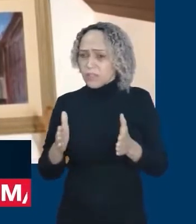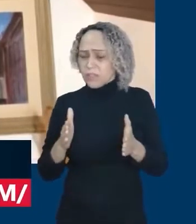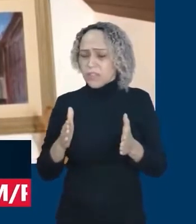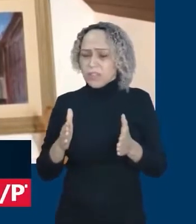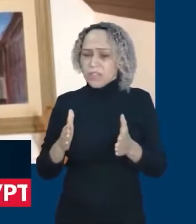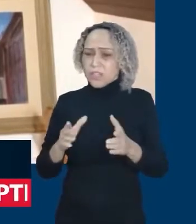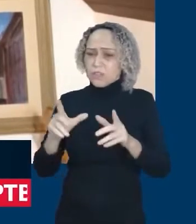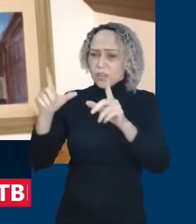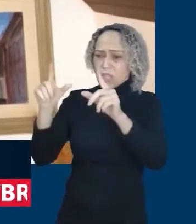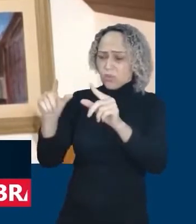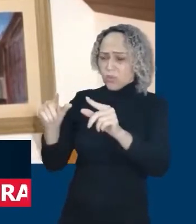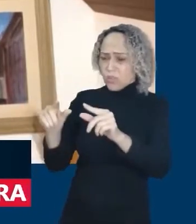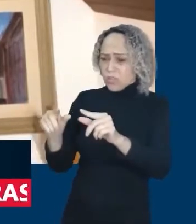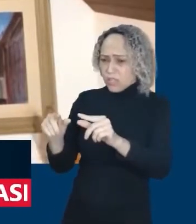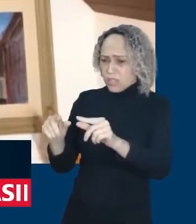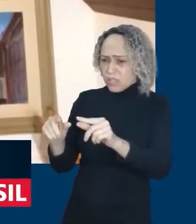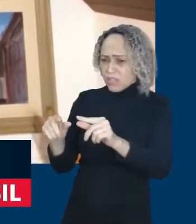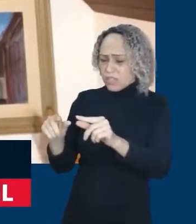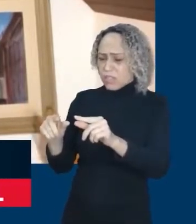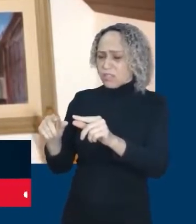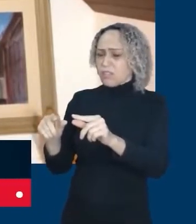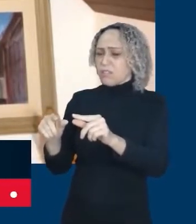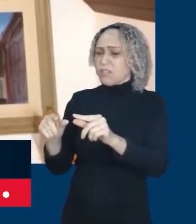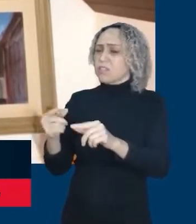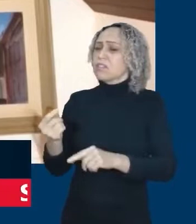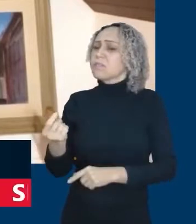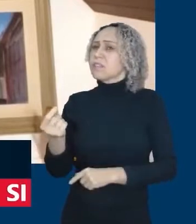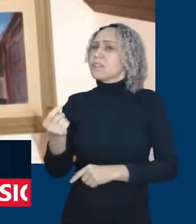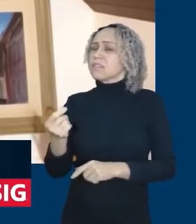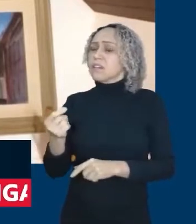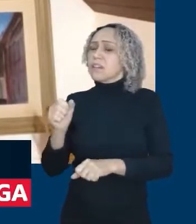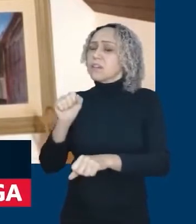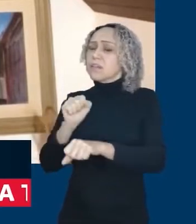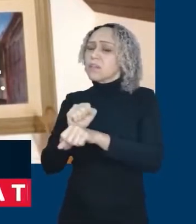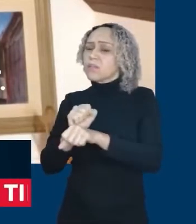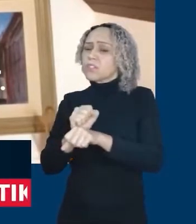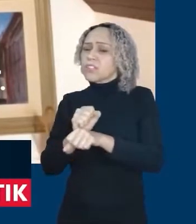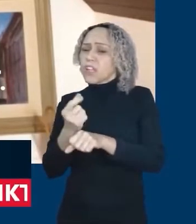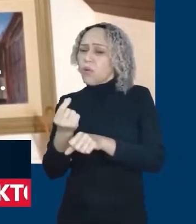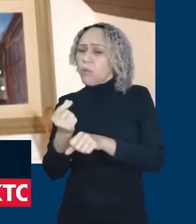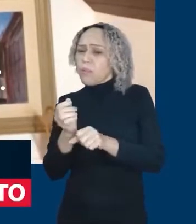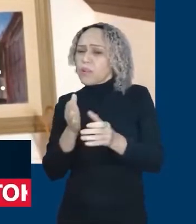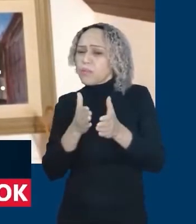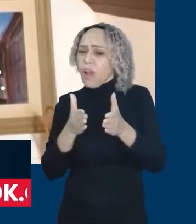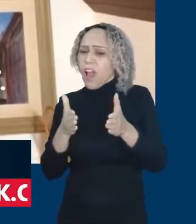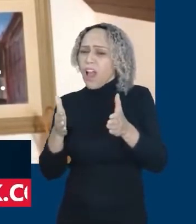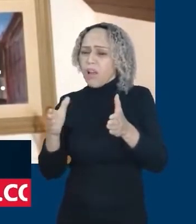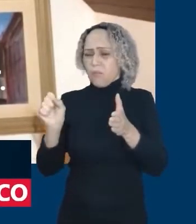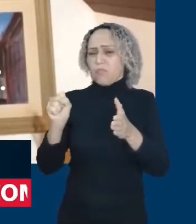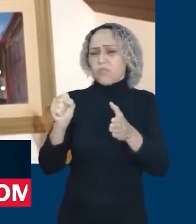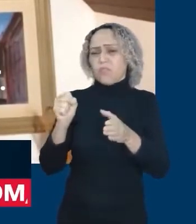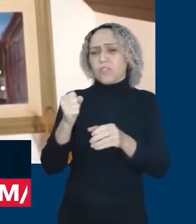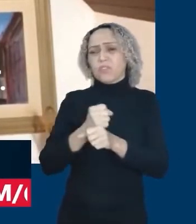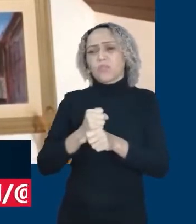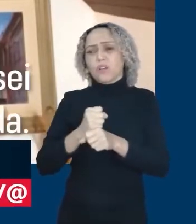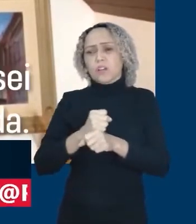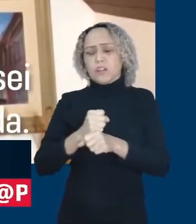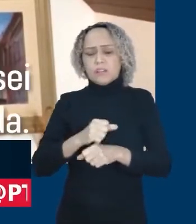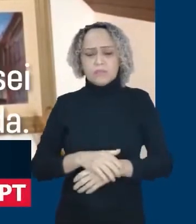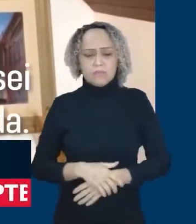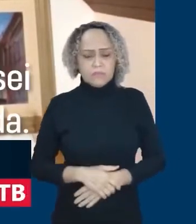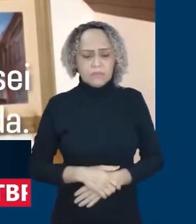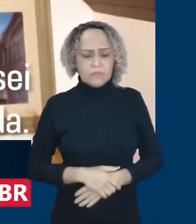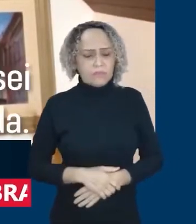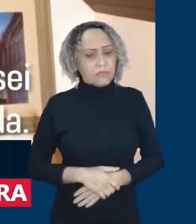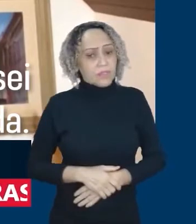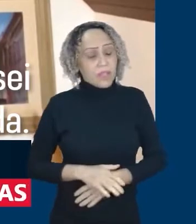preço por 8 anos. Posso fazer de novo, sim, se vier. Possivelmente é ser governador. Hoje eu sou apenas